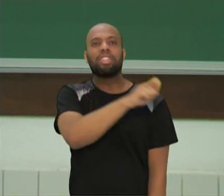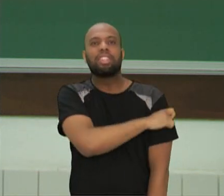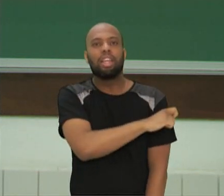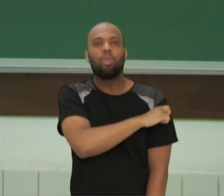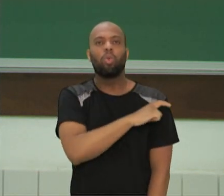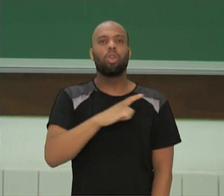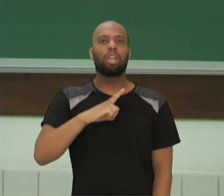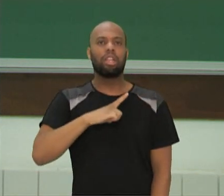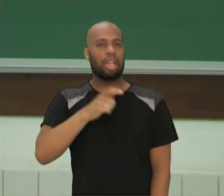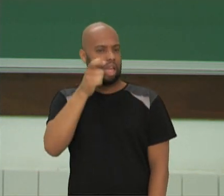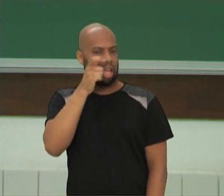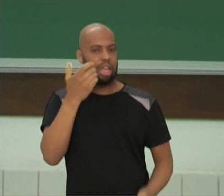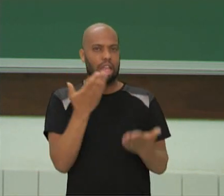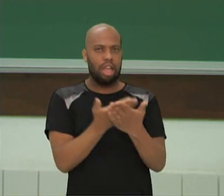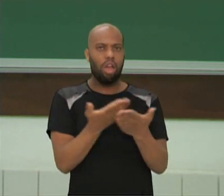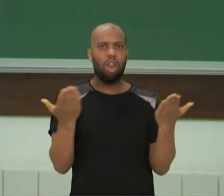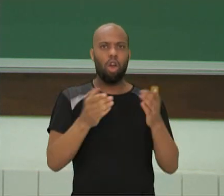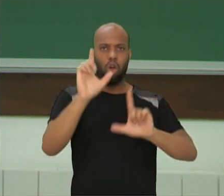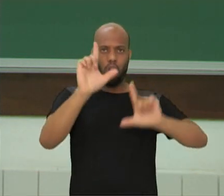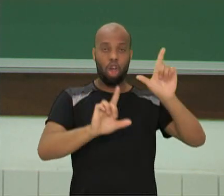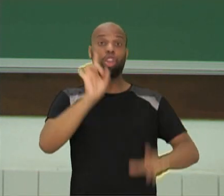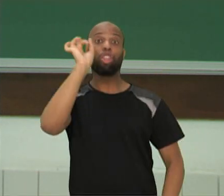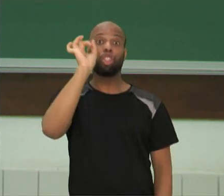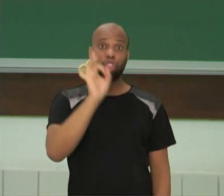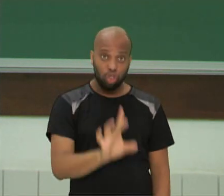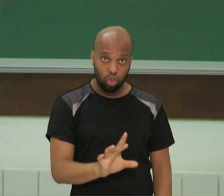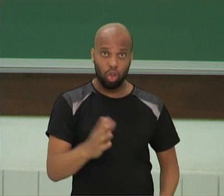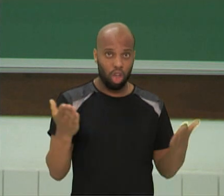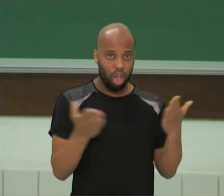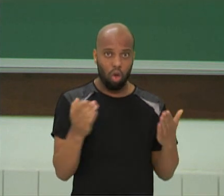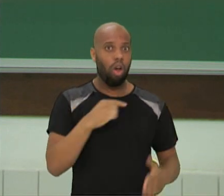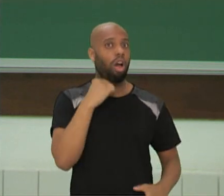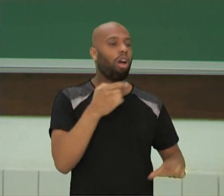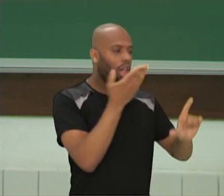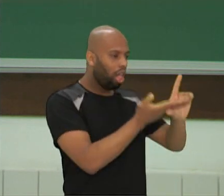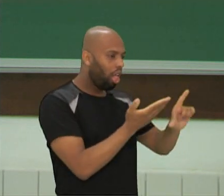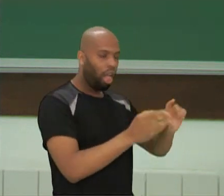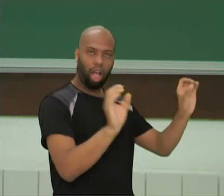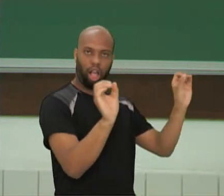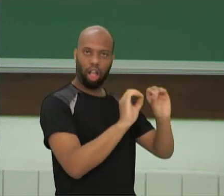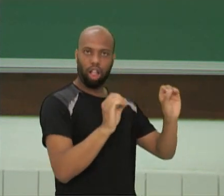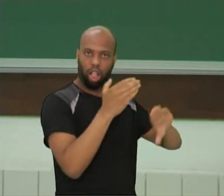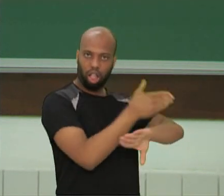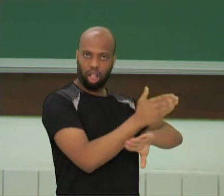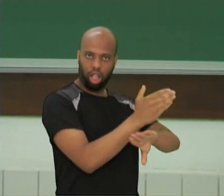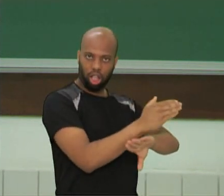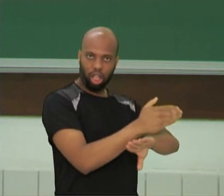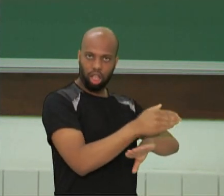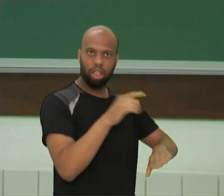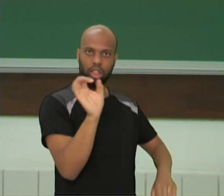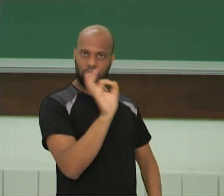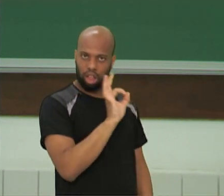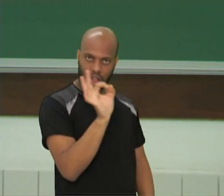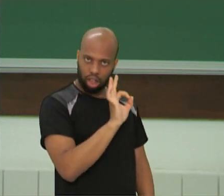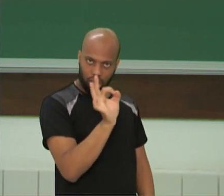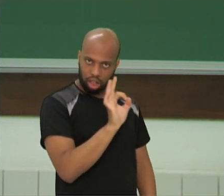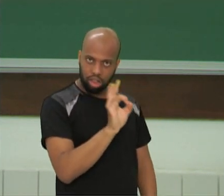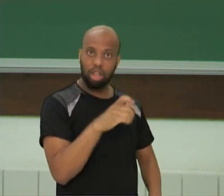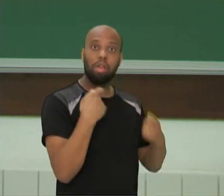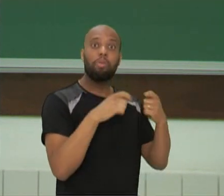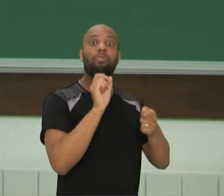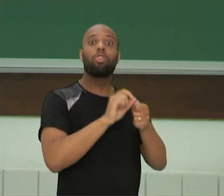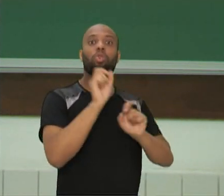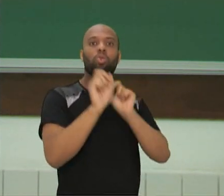que está assistindo essa aula única e exclusivamente pela televisão e não está conseguindo acessar a plataforma do Google